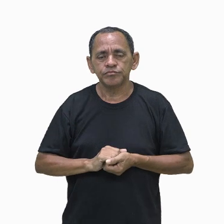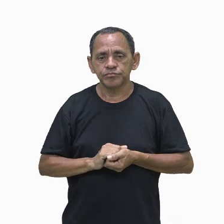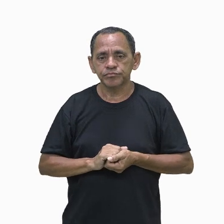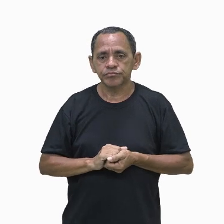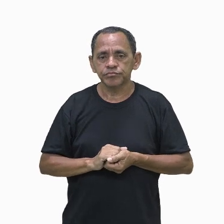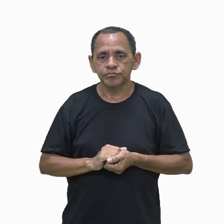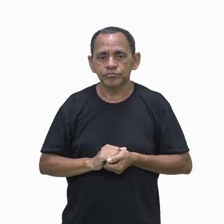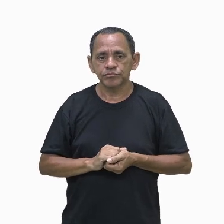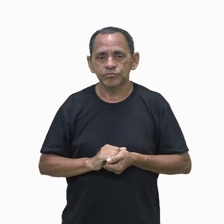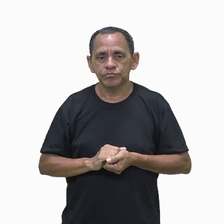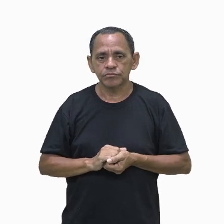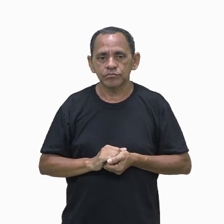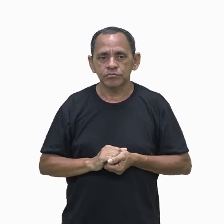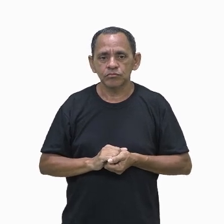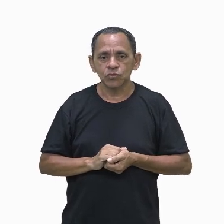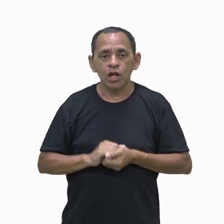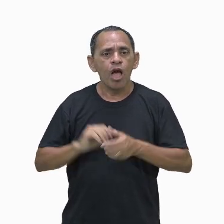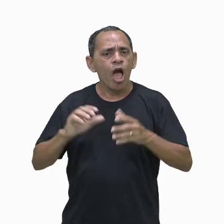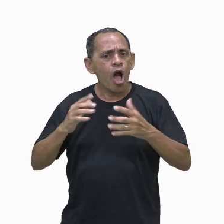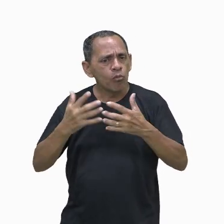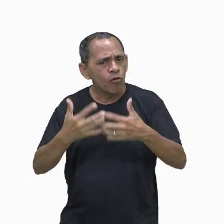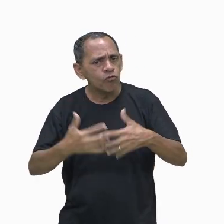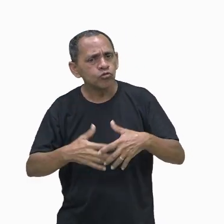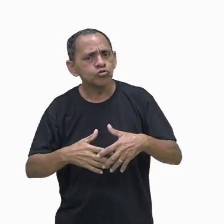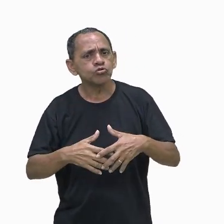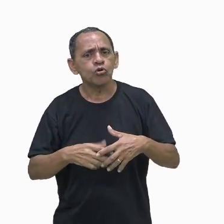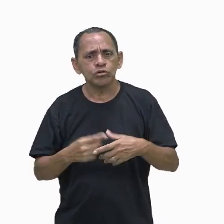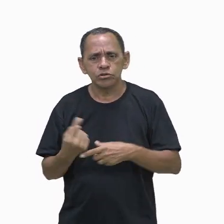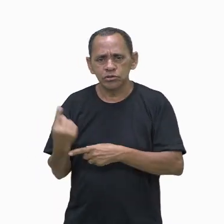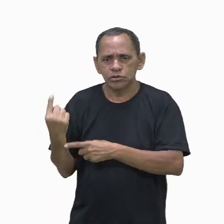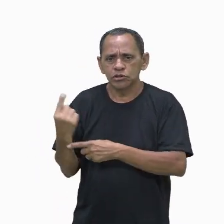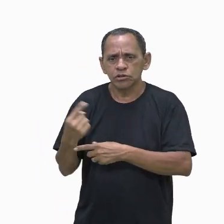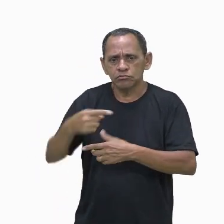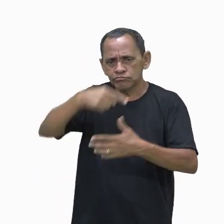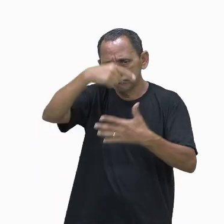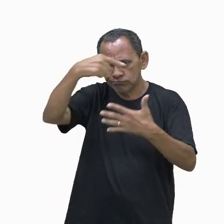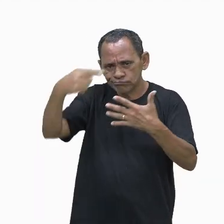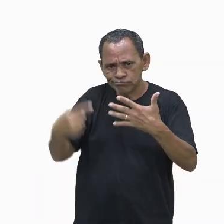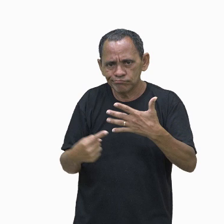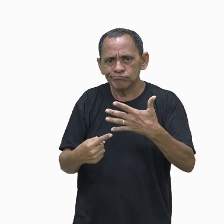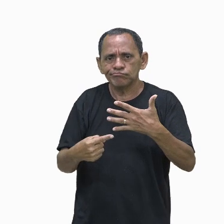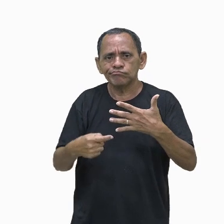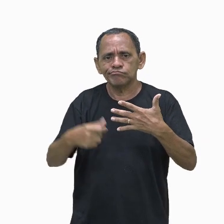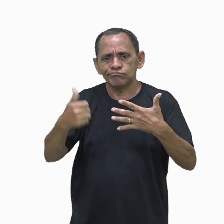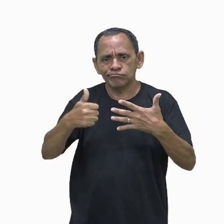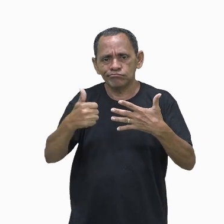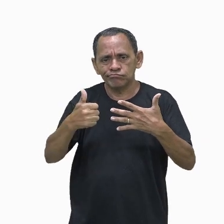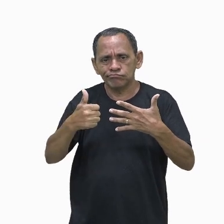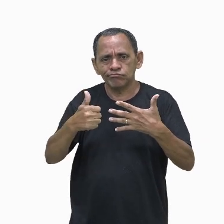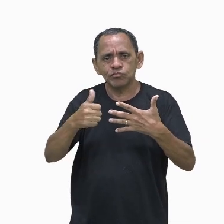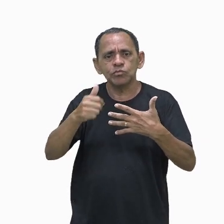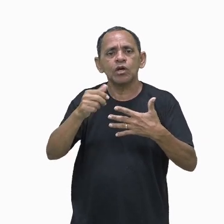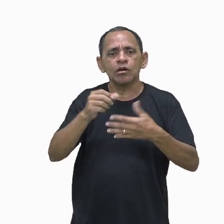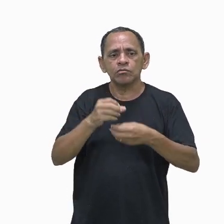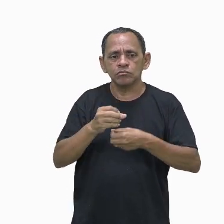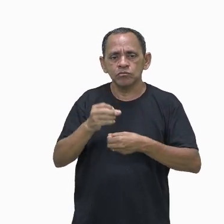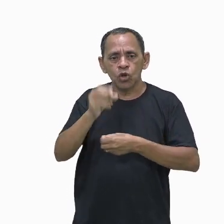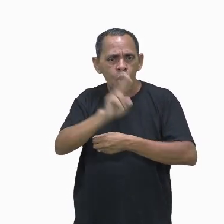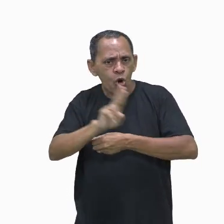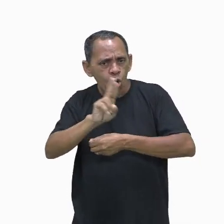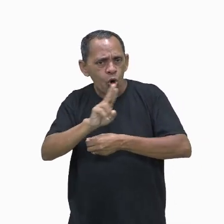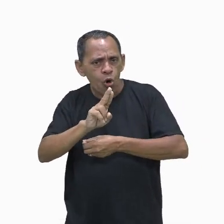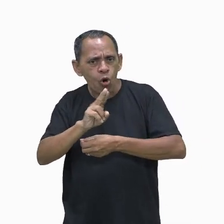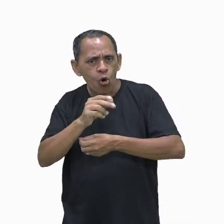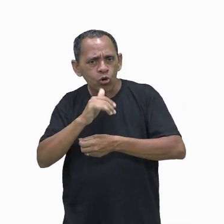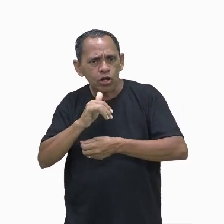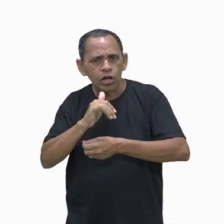funções desses glicídios. Primeira é o fornecimento de energia, né, através da respiração celular,